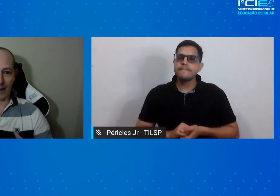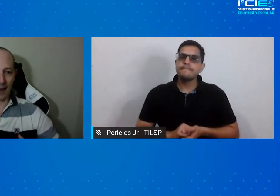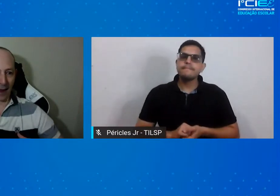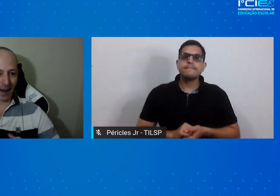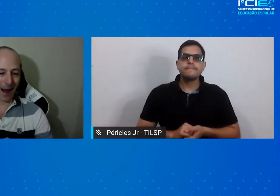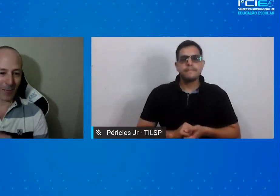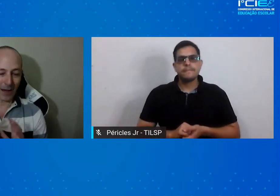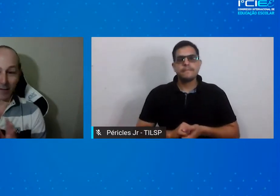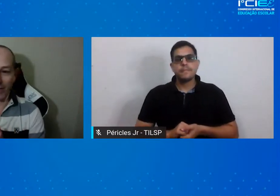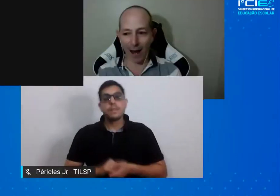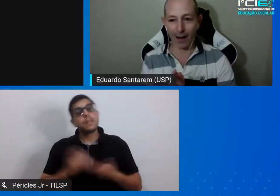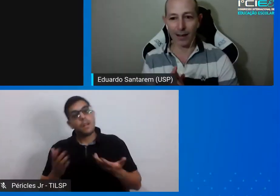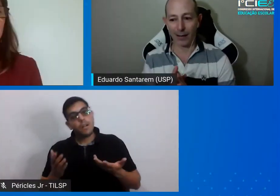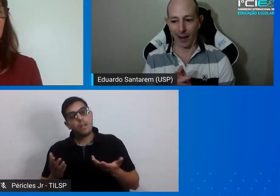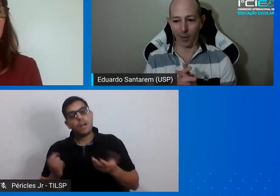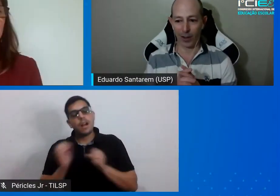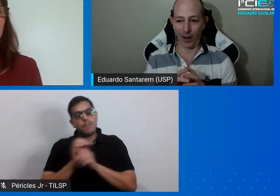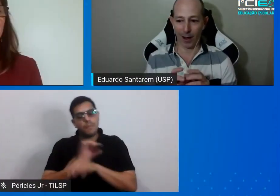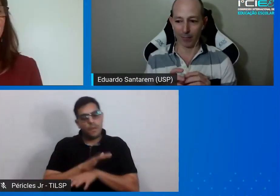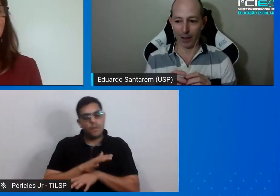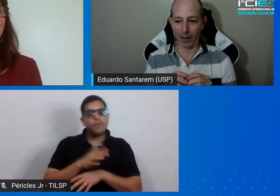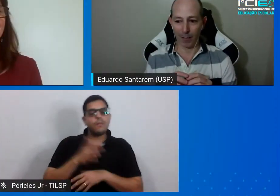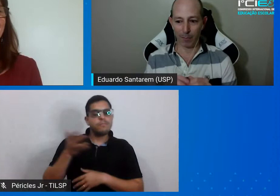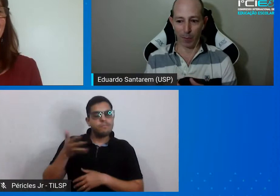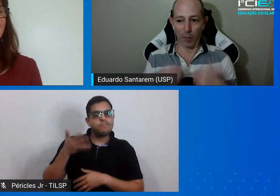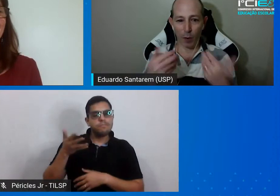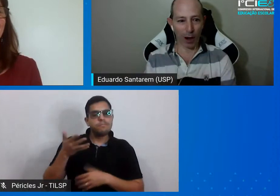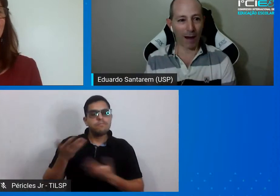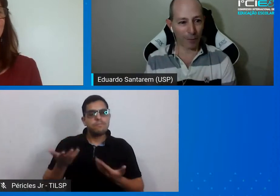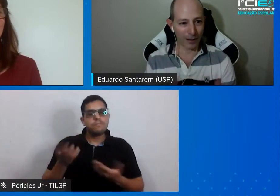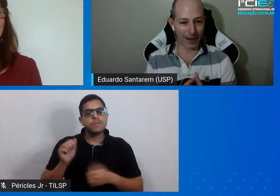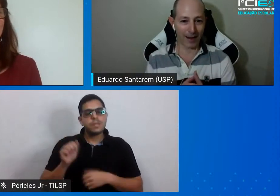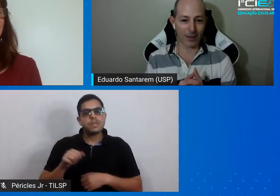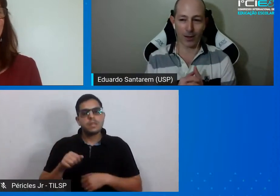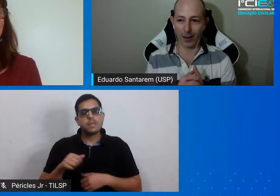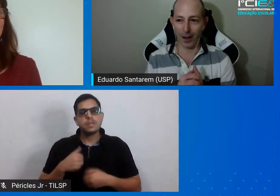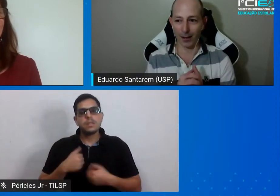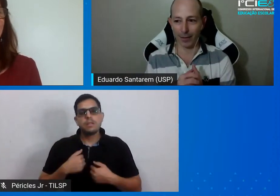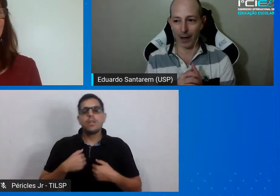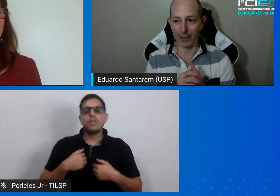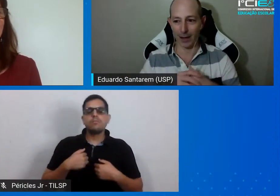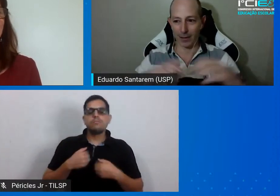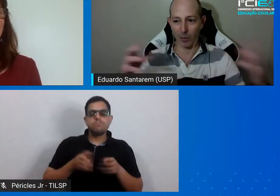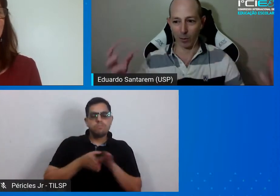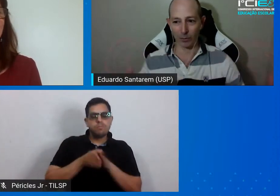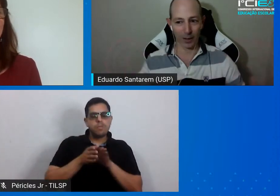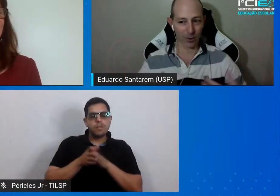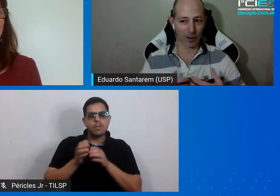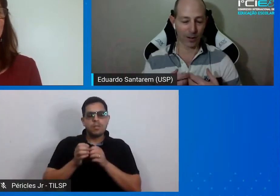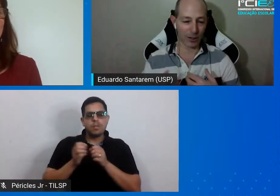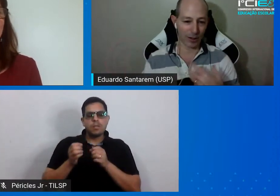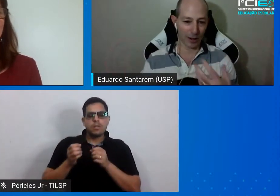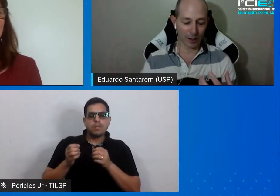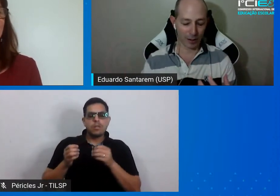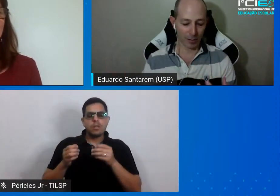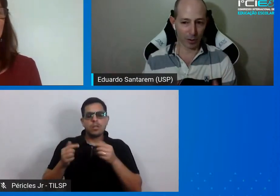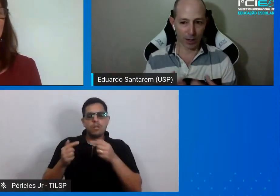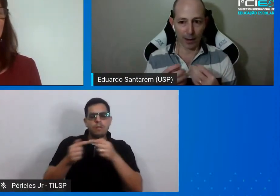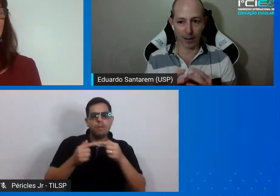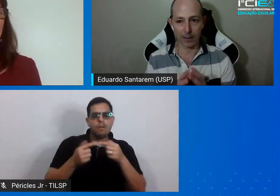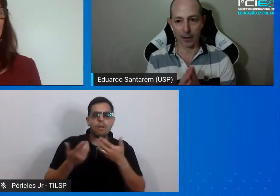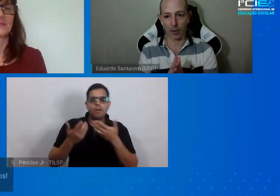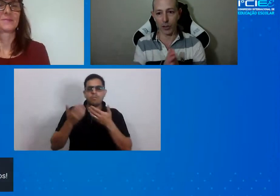essa era a minha fala né Eu queria provocar vocês eu queria na verdade trazer um contexto aí de